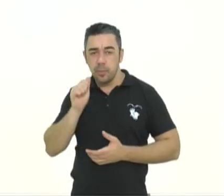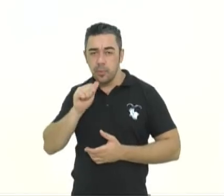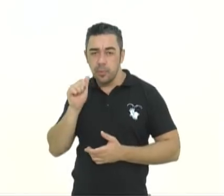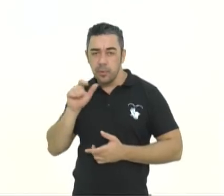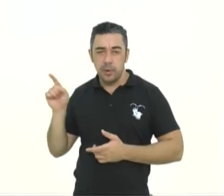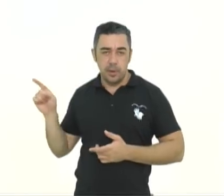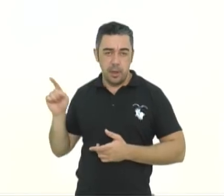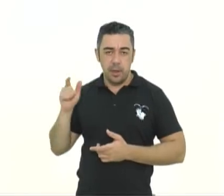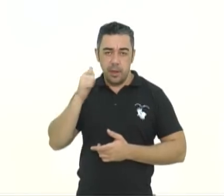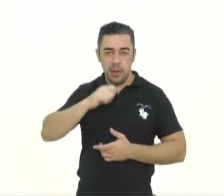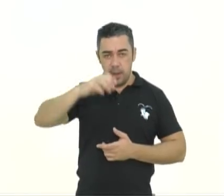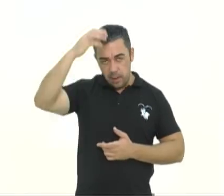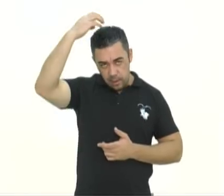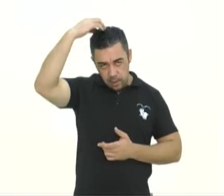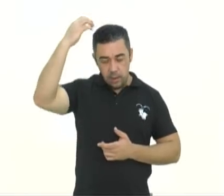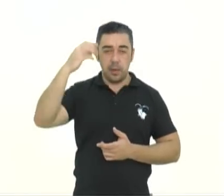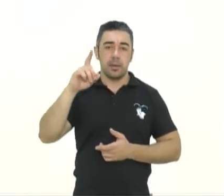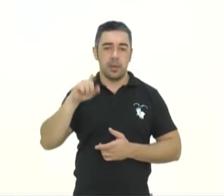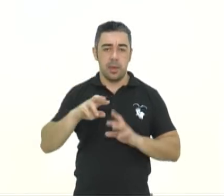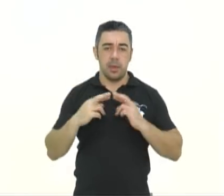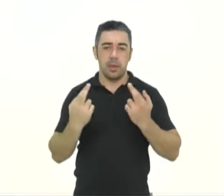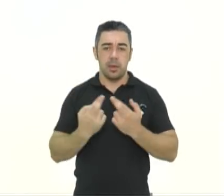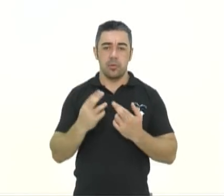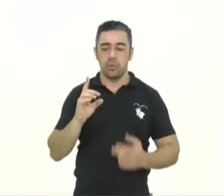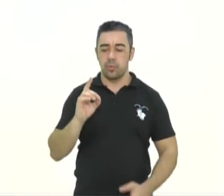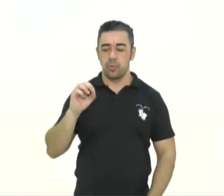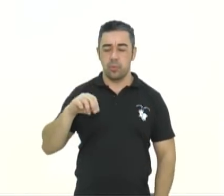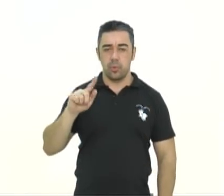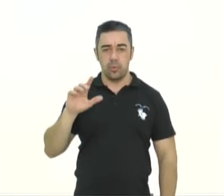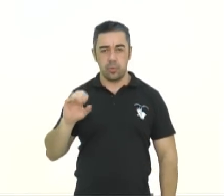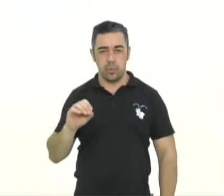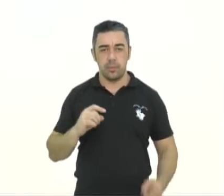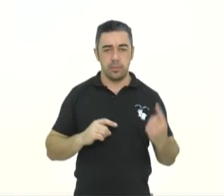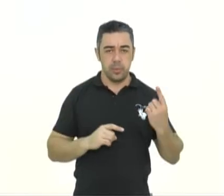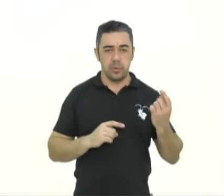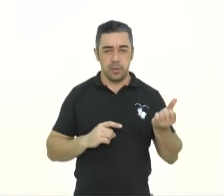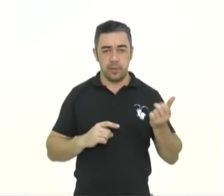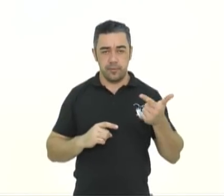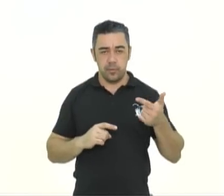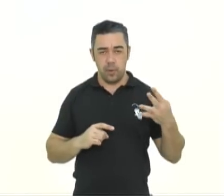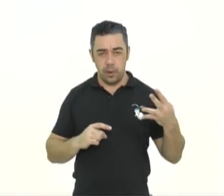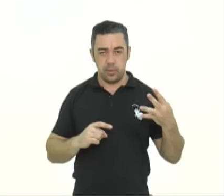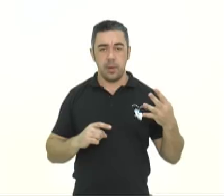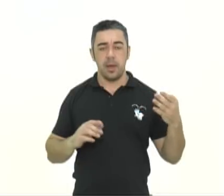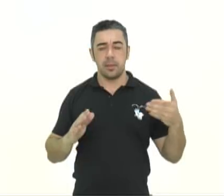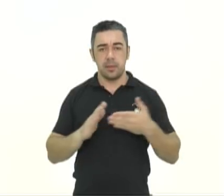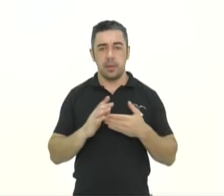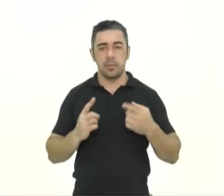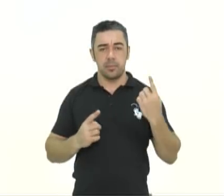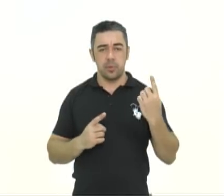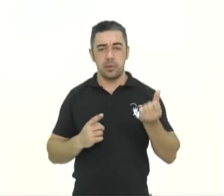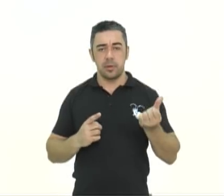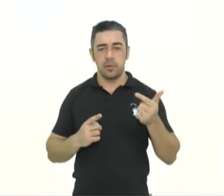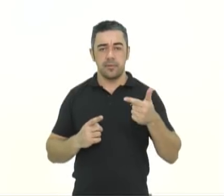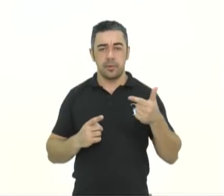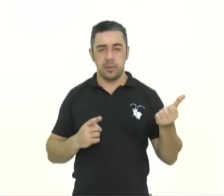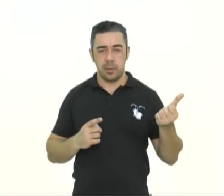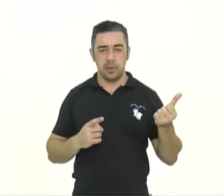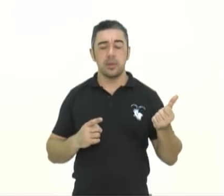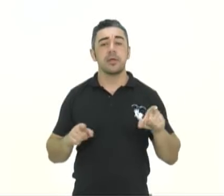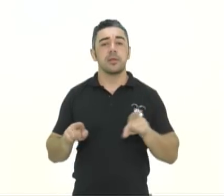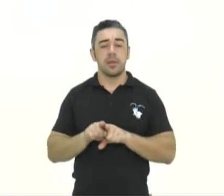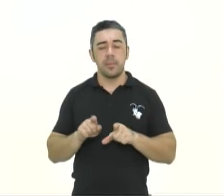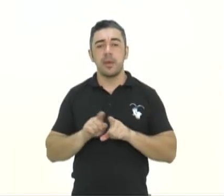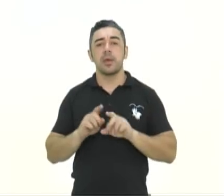de Dongo, né, de um período de 2 anos, 1624 a 1626, e ela foi também do reino de Matamba,